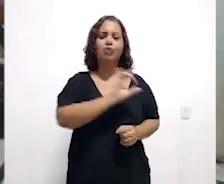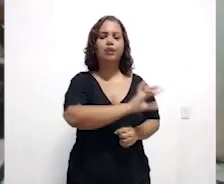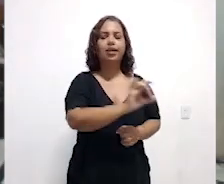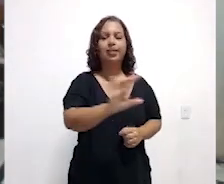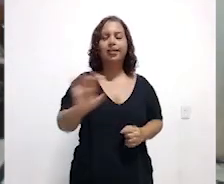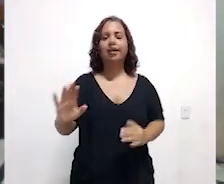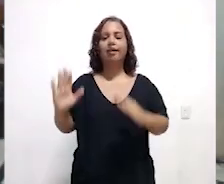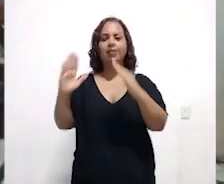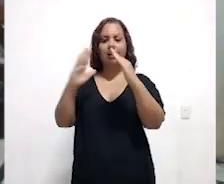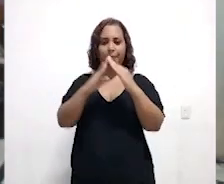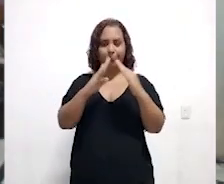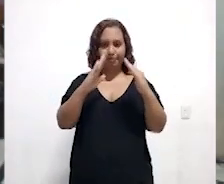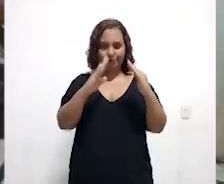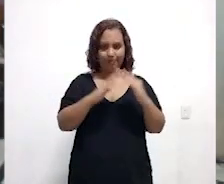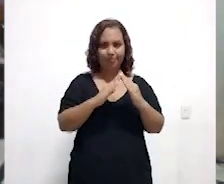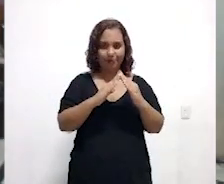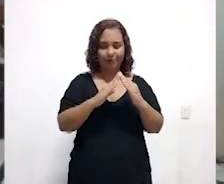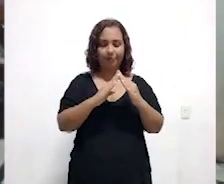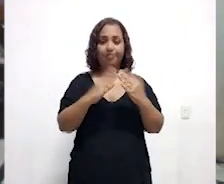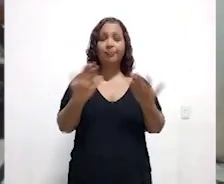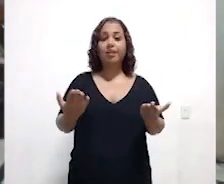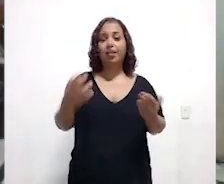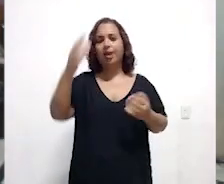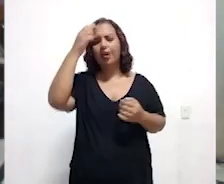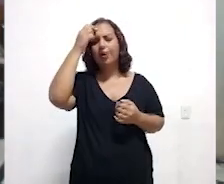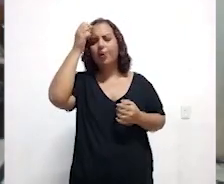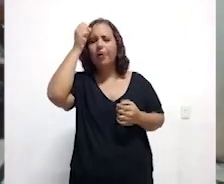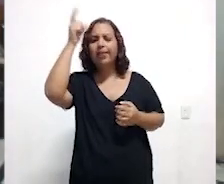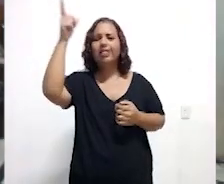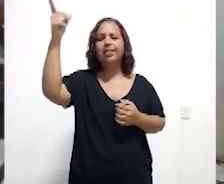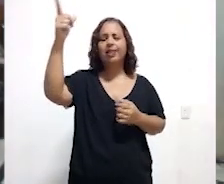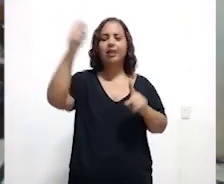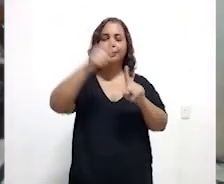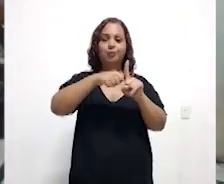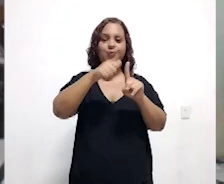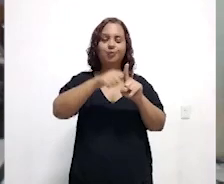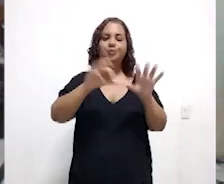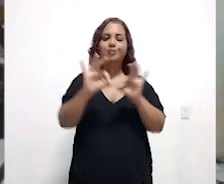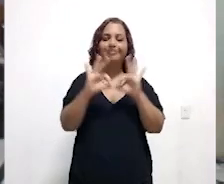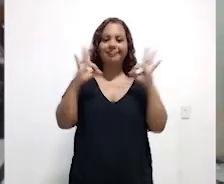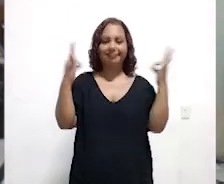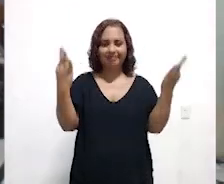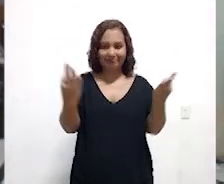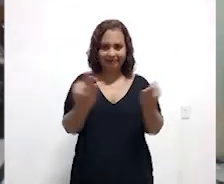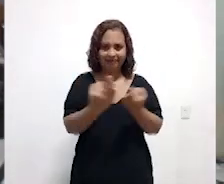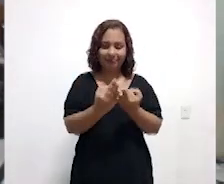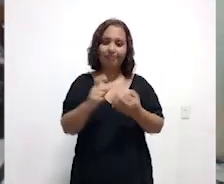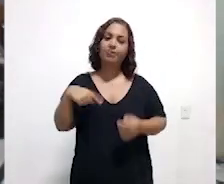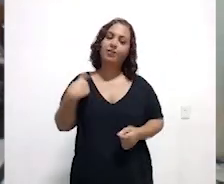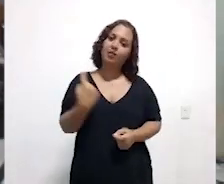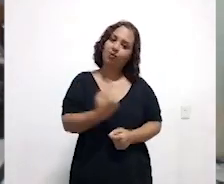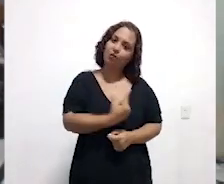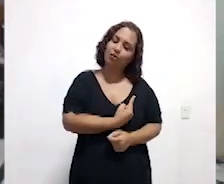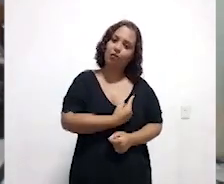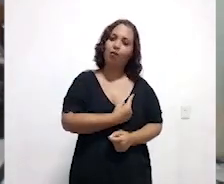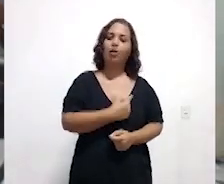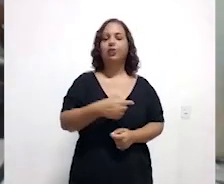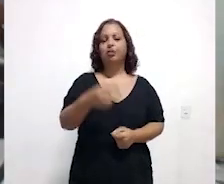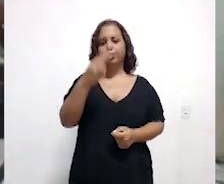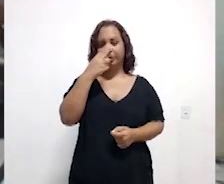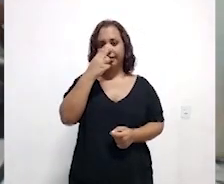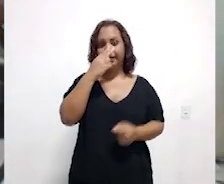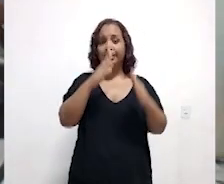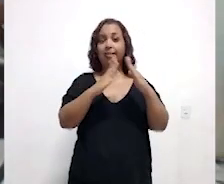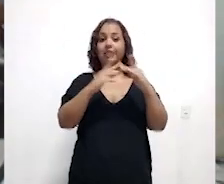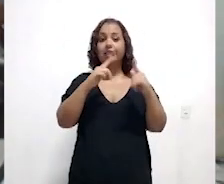a ideia de que é o mês da família para nós batistas. E nós